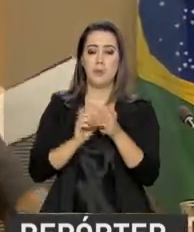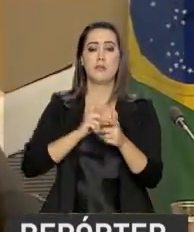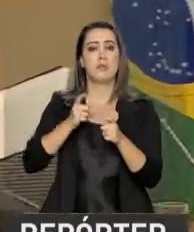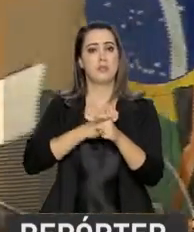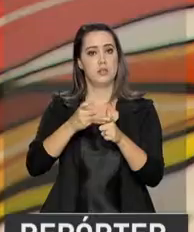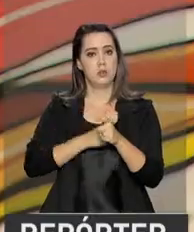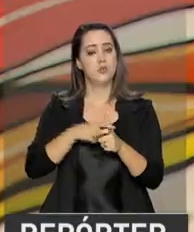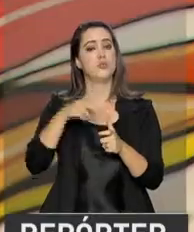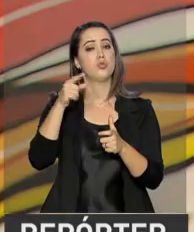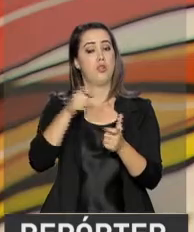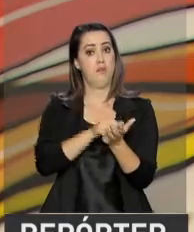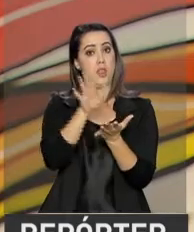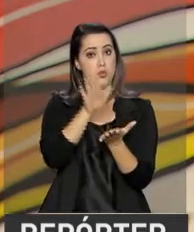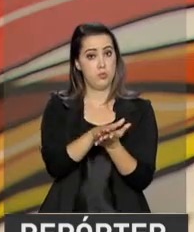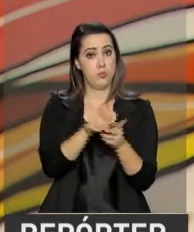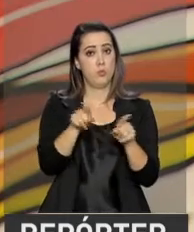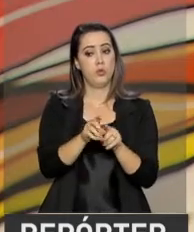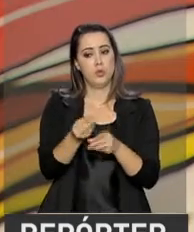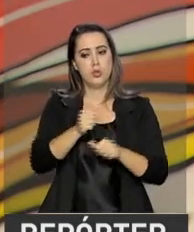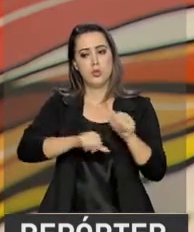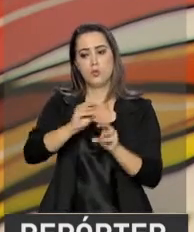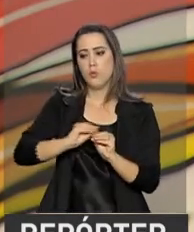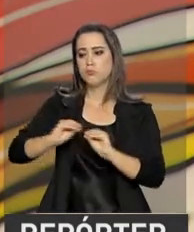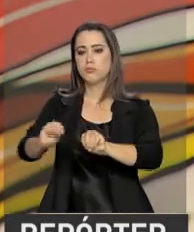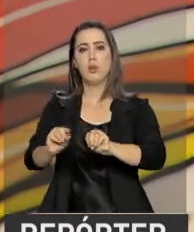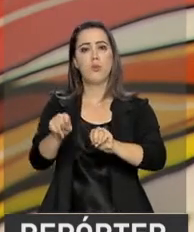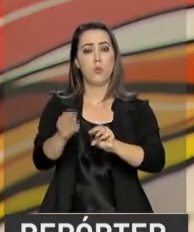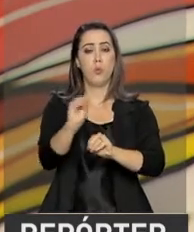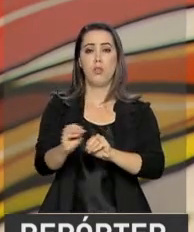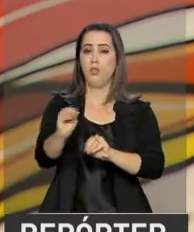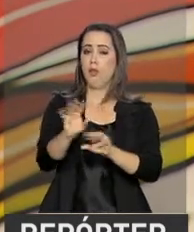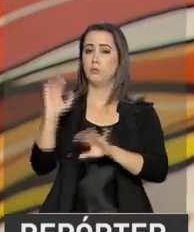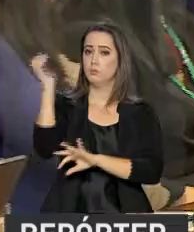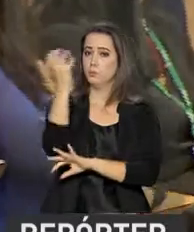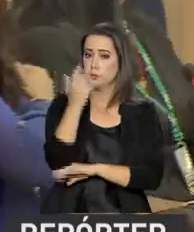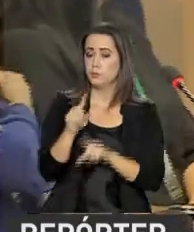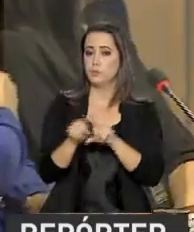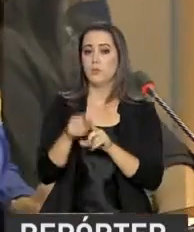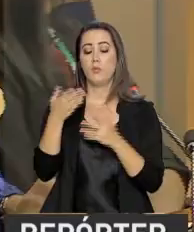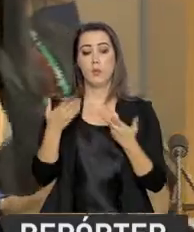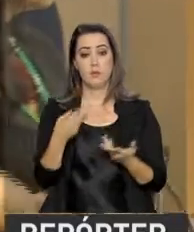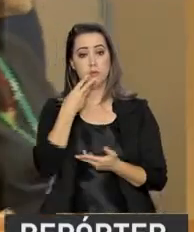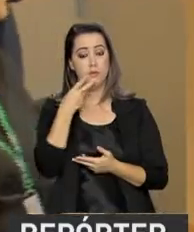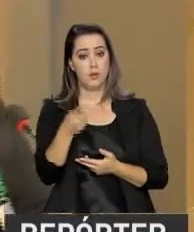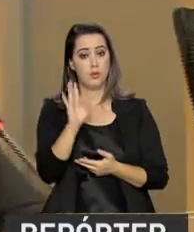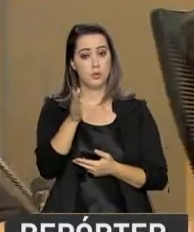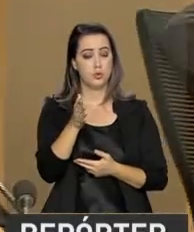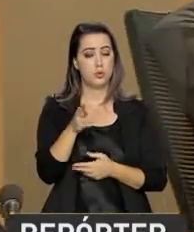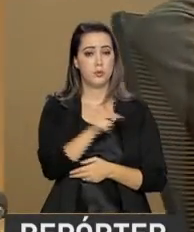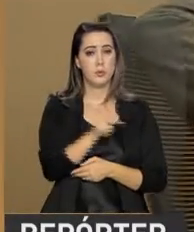e direcionam recursos a projetos de recuperação e conservação do meio ambiente segundo o presidente do